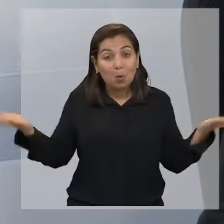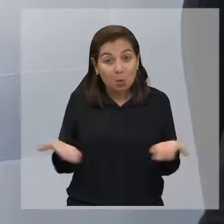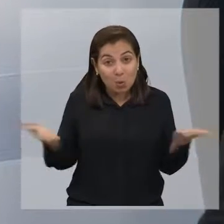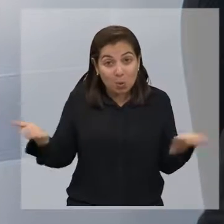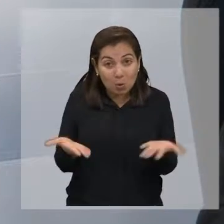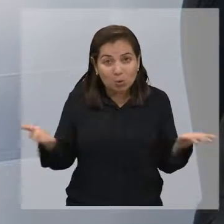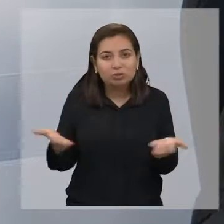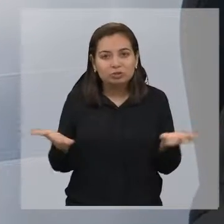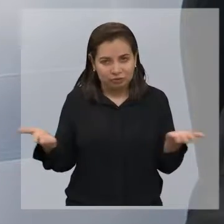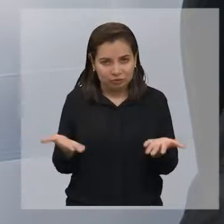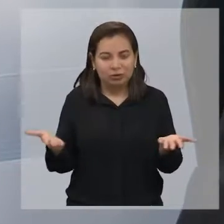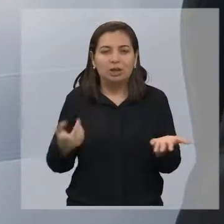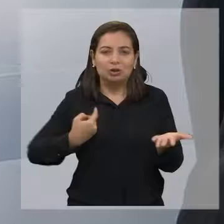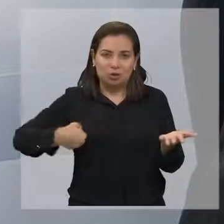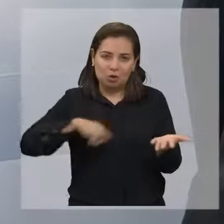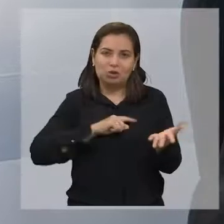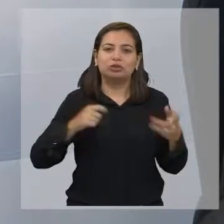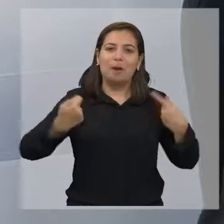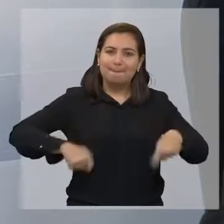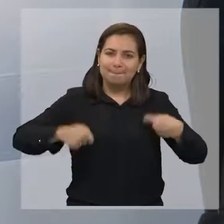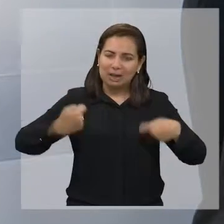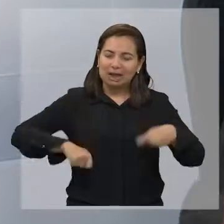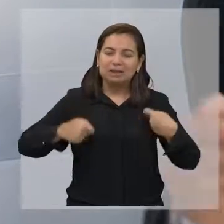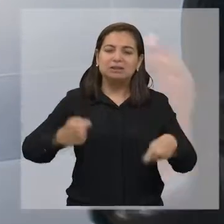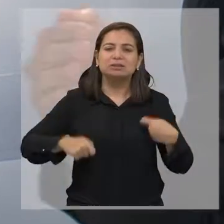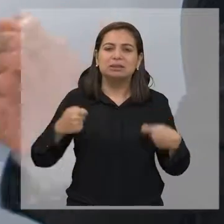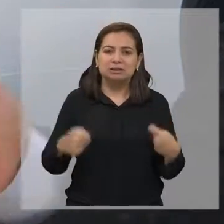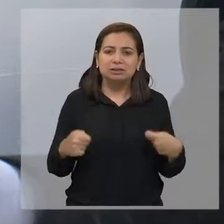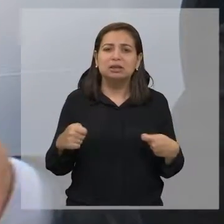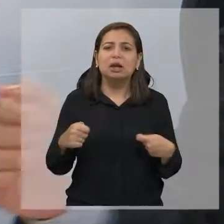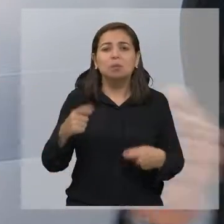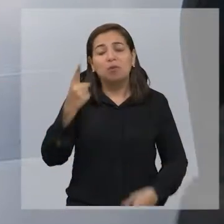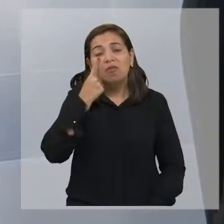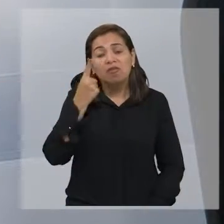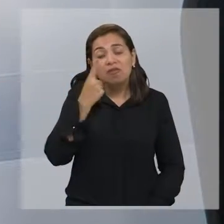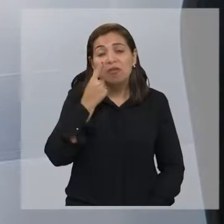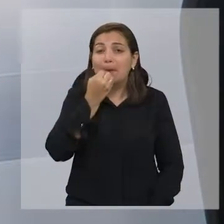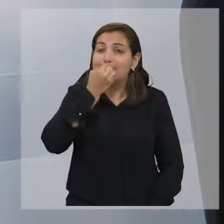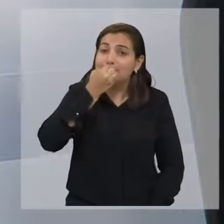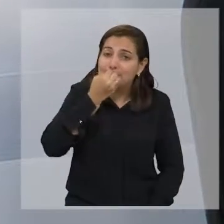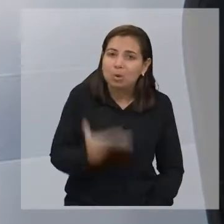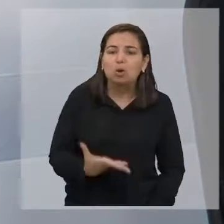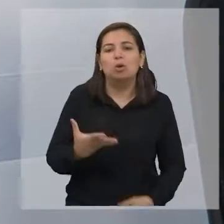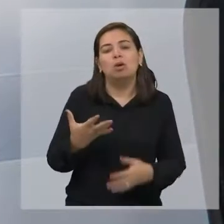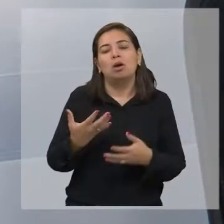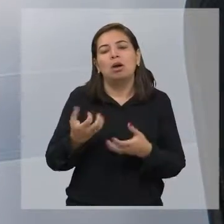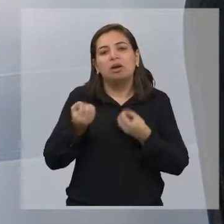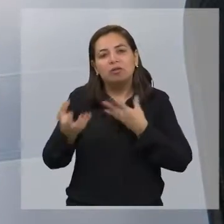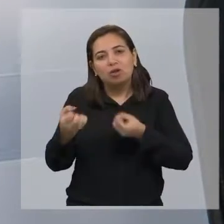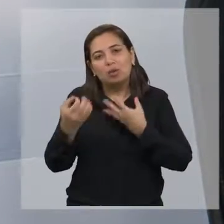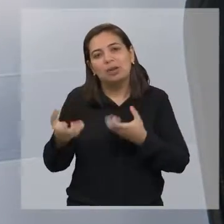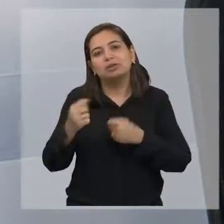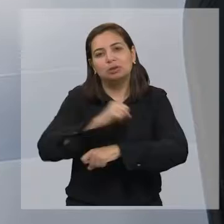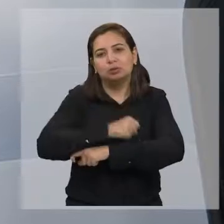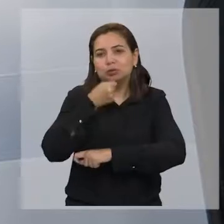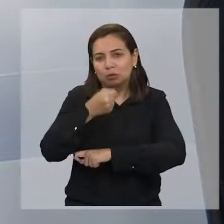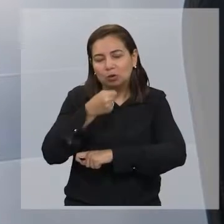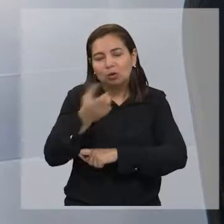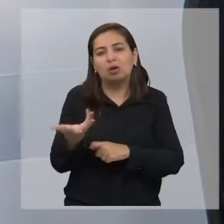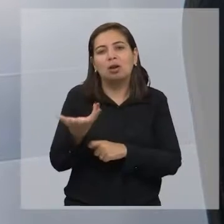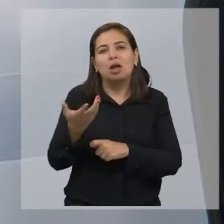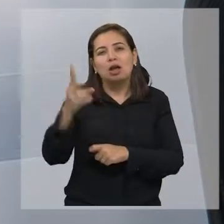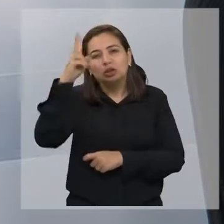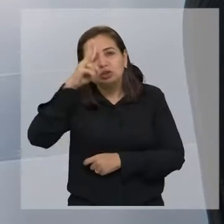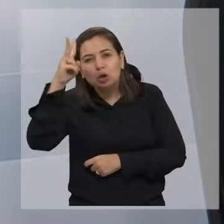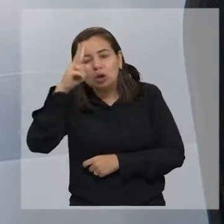que nunca, nós precisamos prezar pela boa informação jornalística, pelos historiadores, pelos